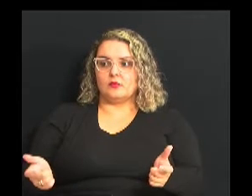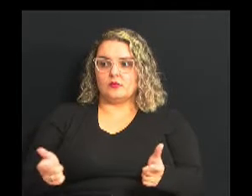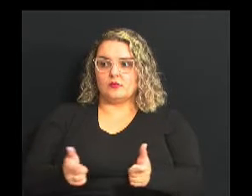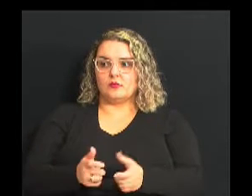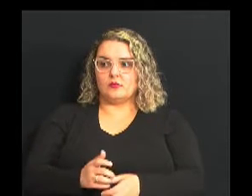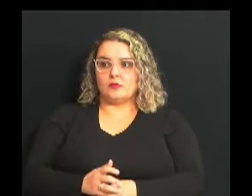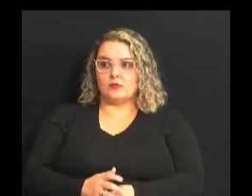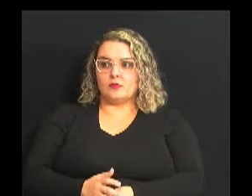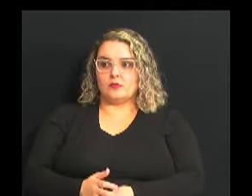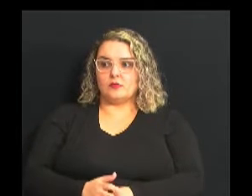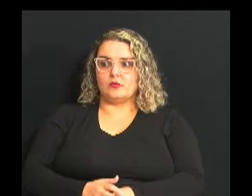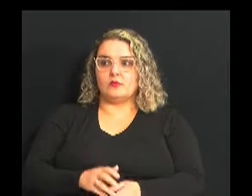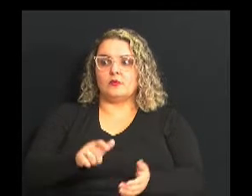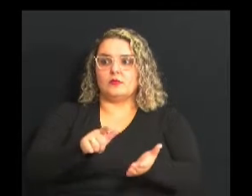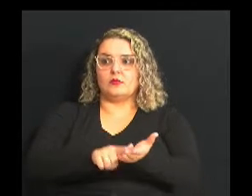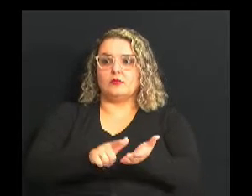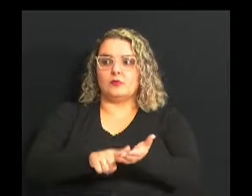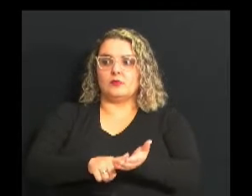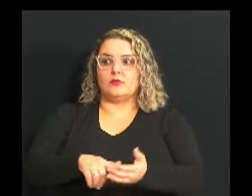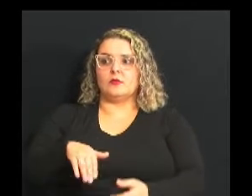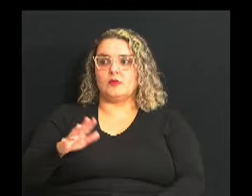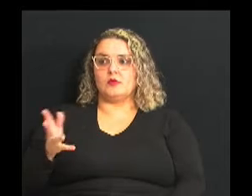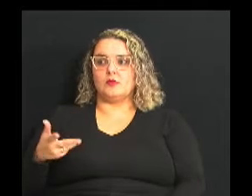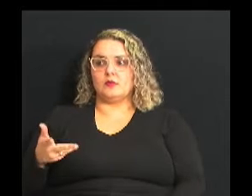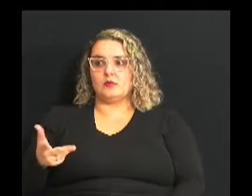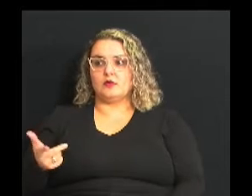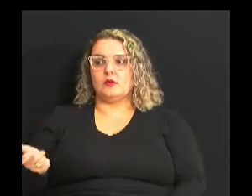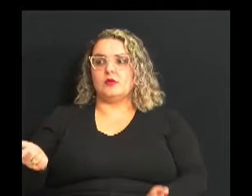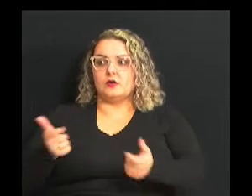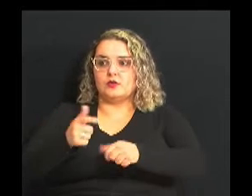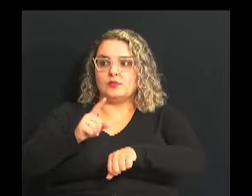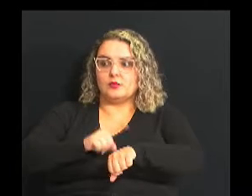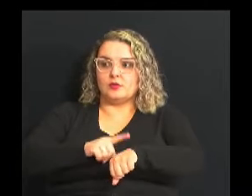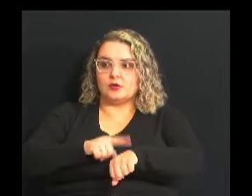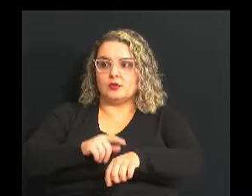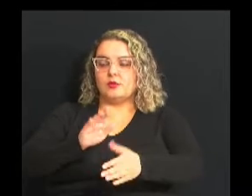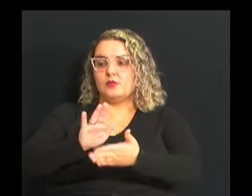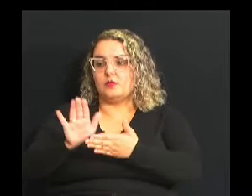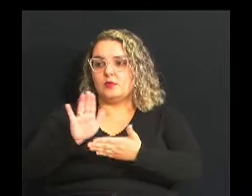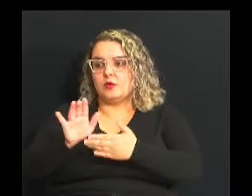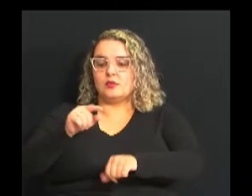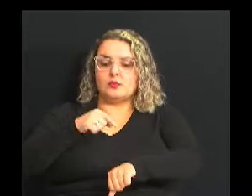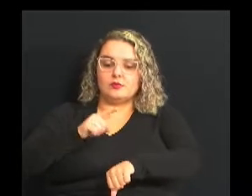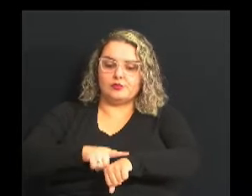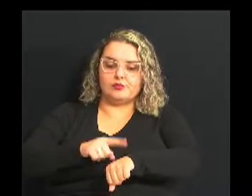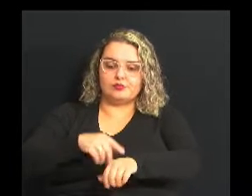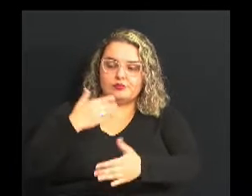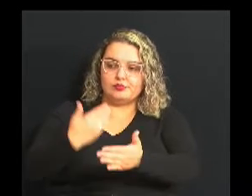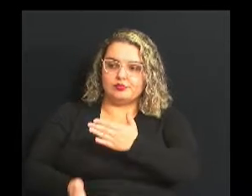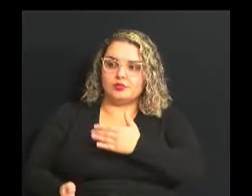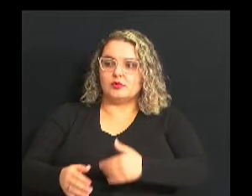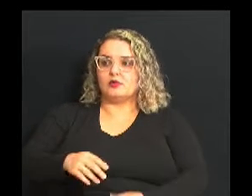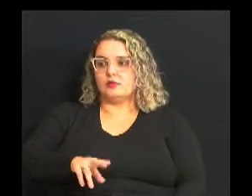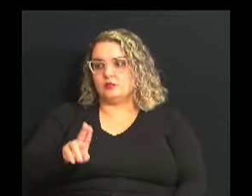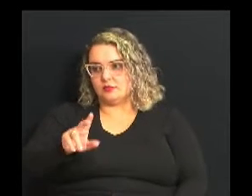sejam mais ágeis, com isso diminuam o tempo gasto do próprio usuário e também impressões e